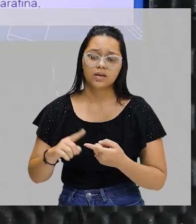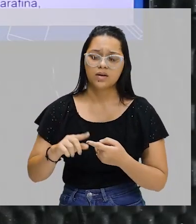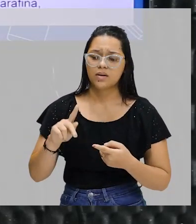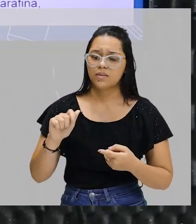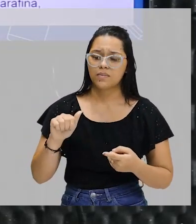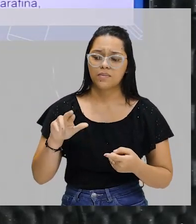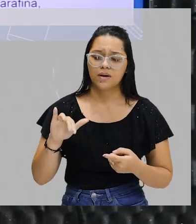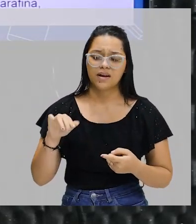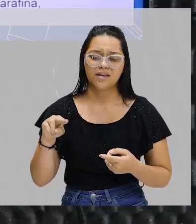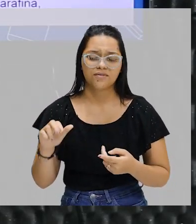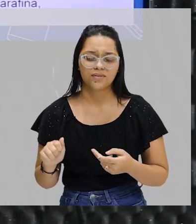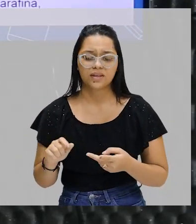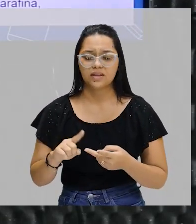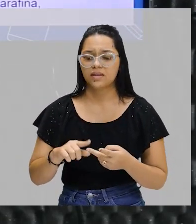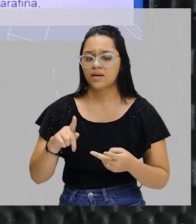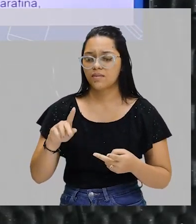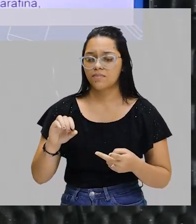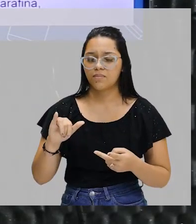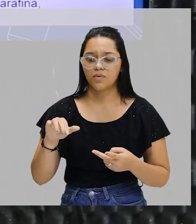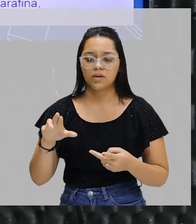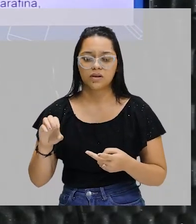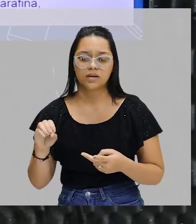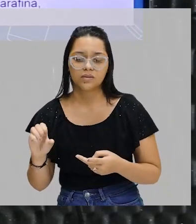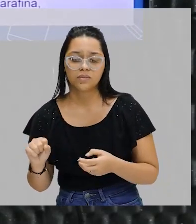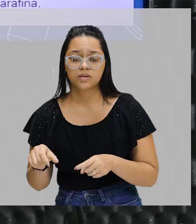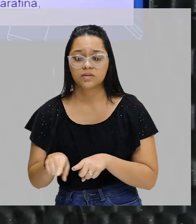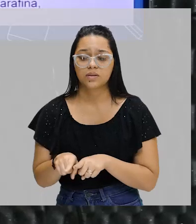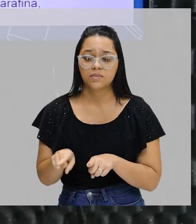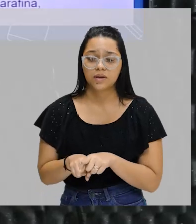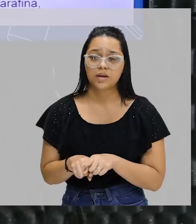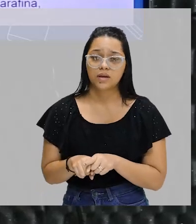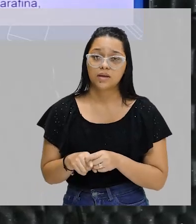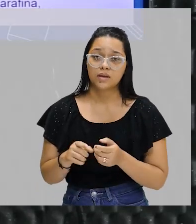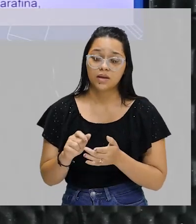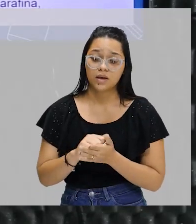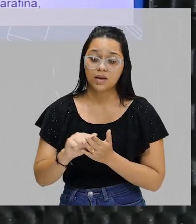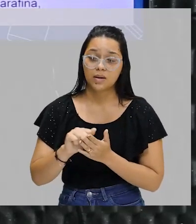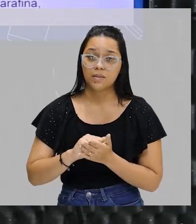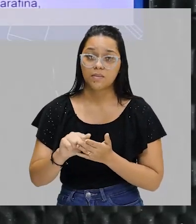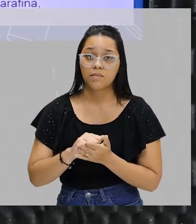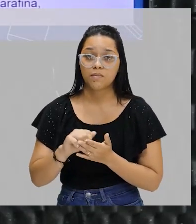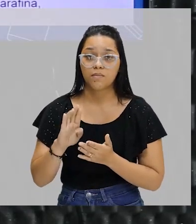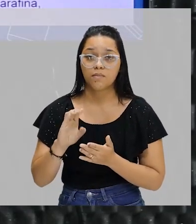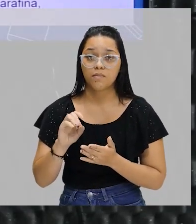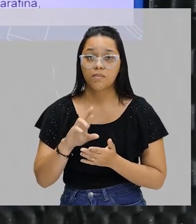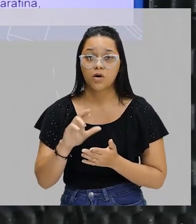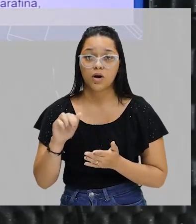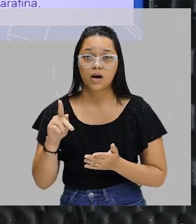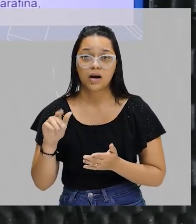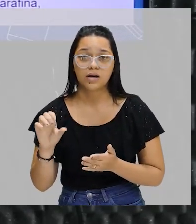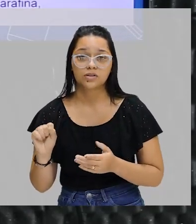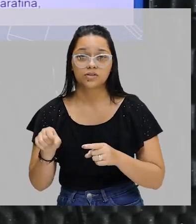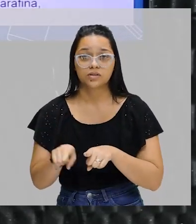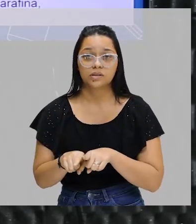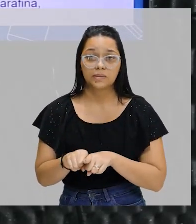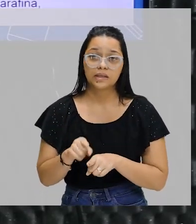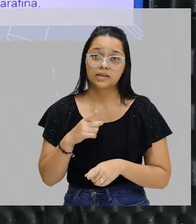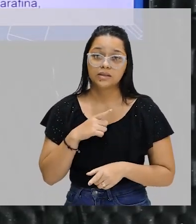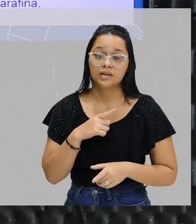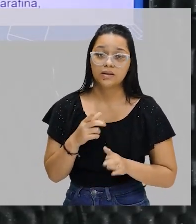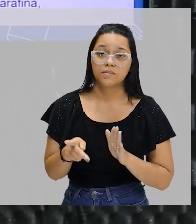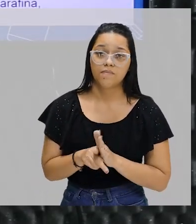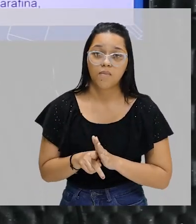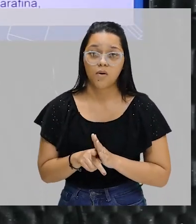vários polímeros, como plásticos e também borrachas, são compostos obtidos